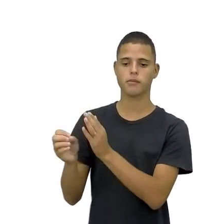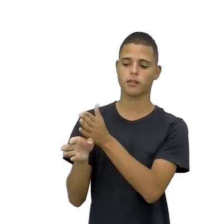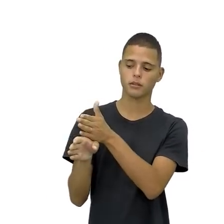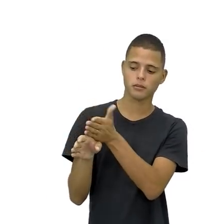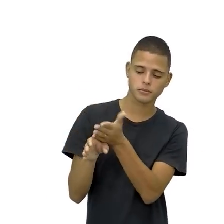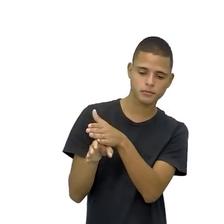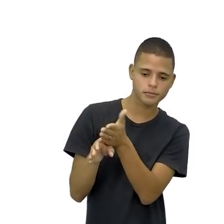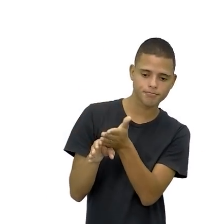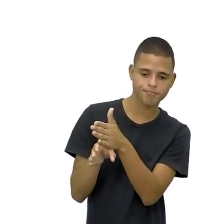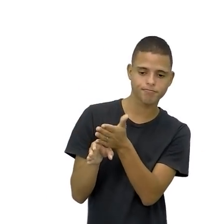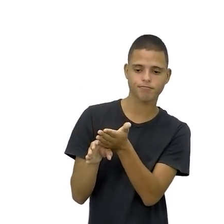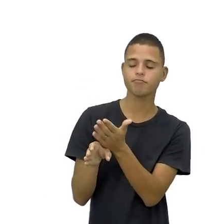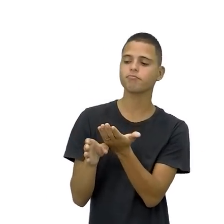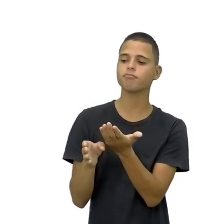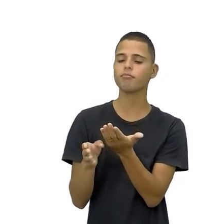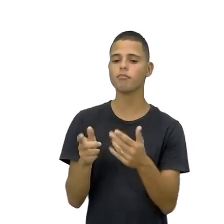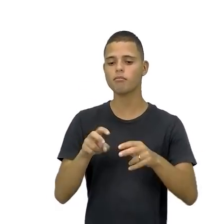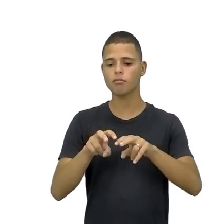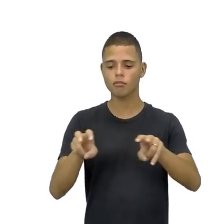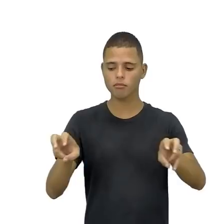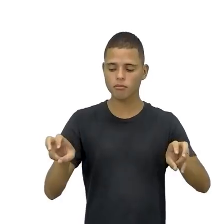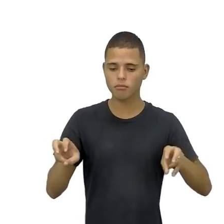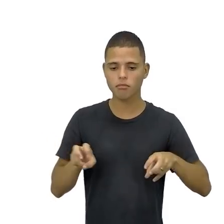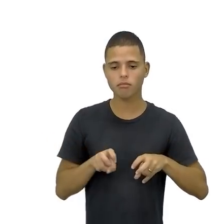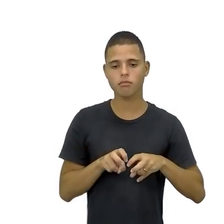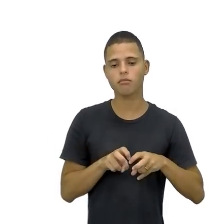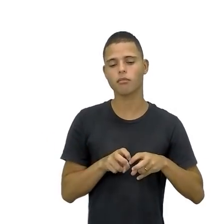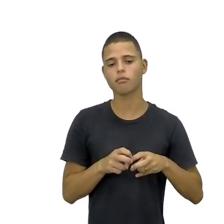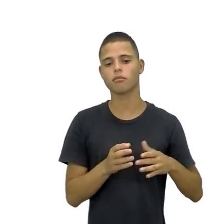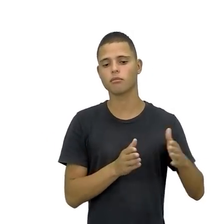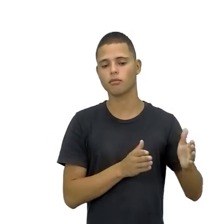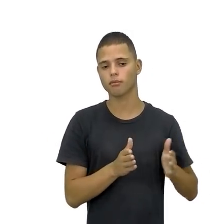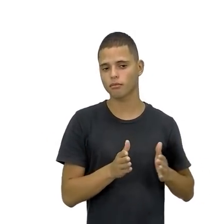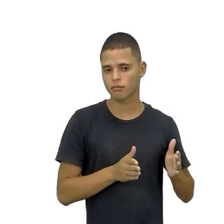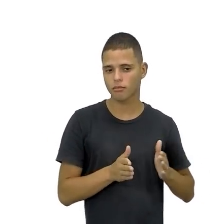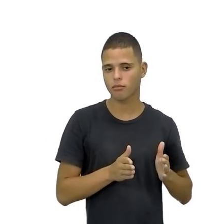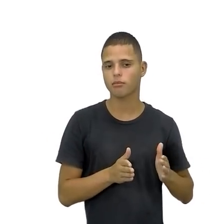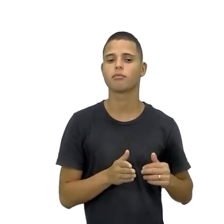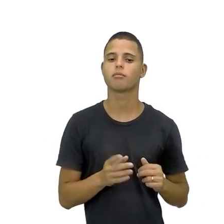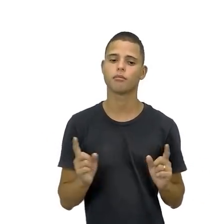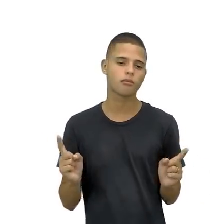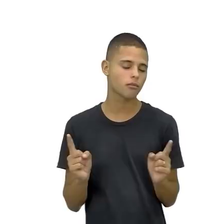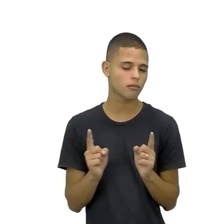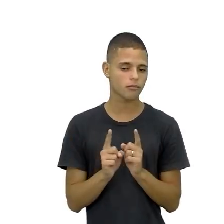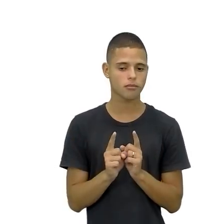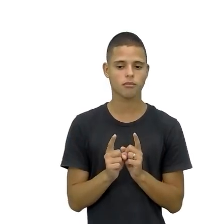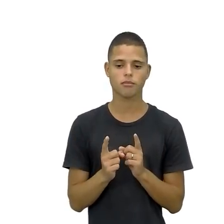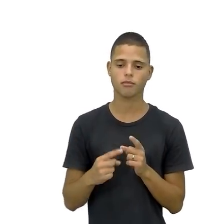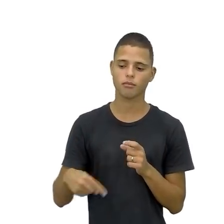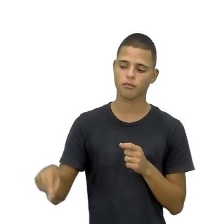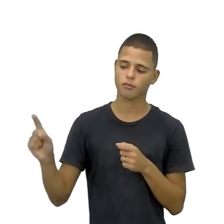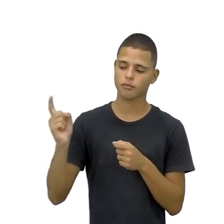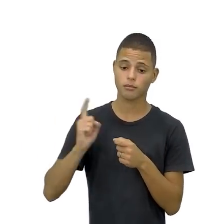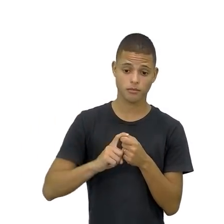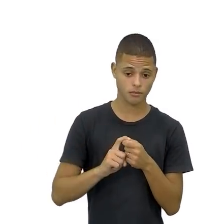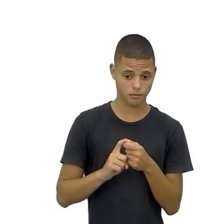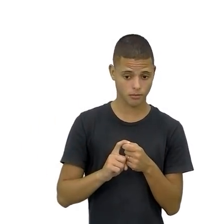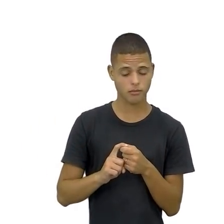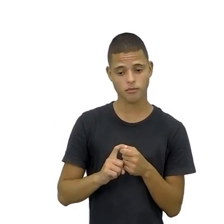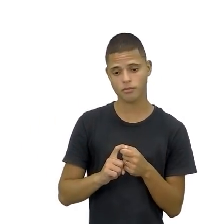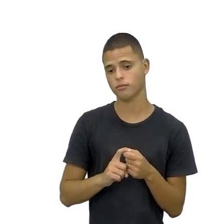aula invertida pode, não talvez nesse momento, que é um período curto, mas quando nós retomarmos, né, as nossas